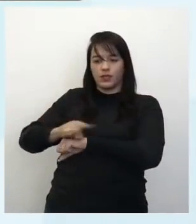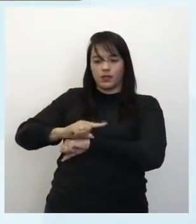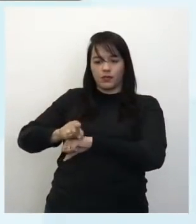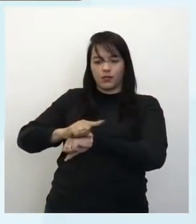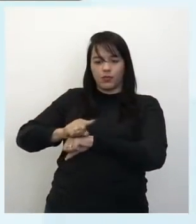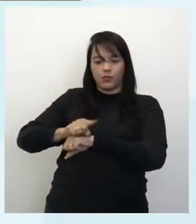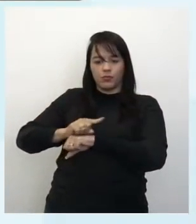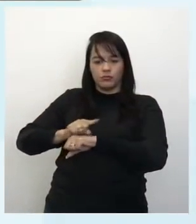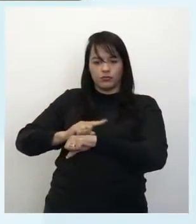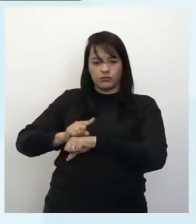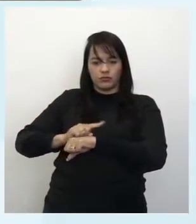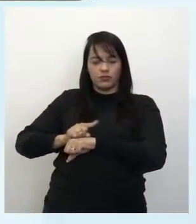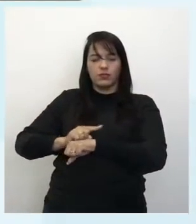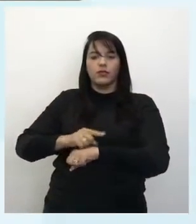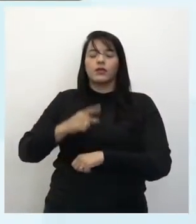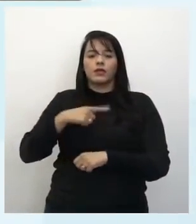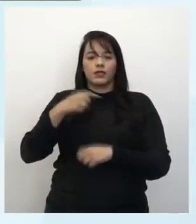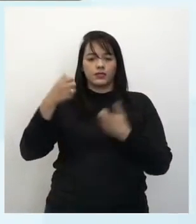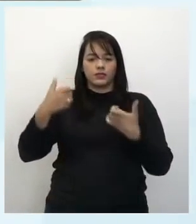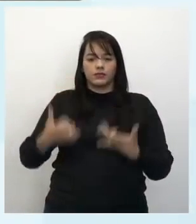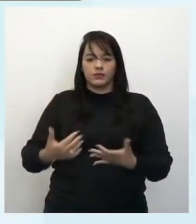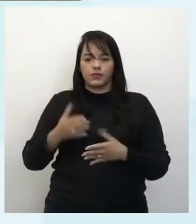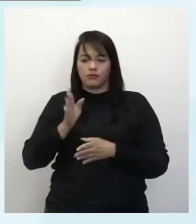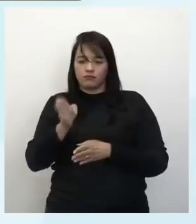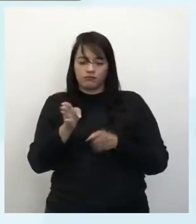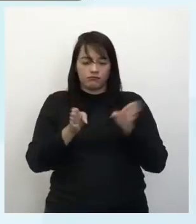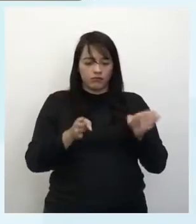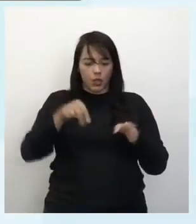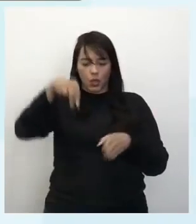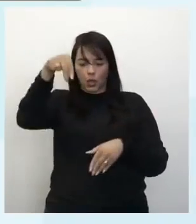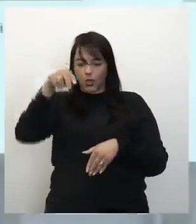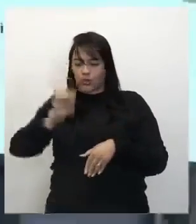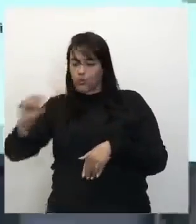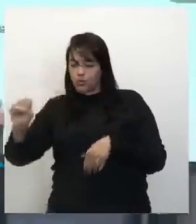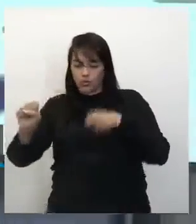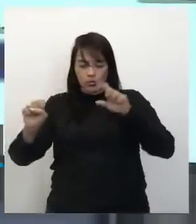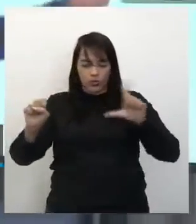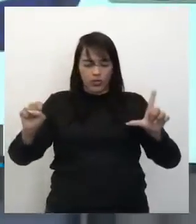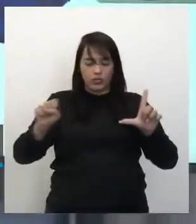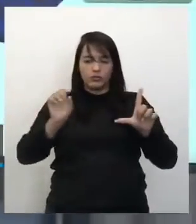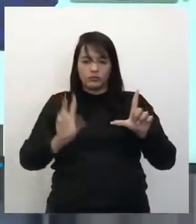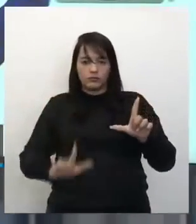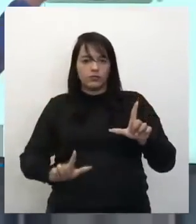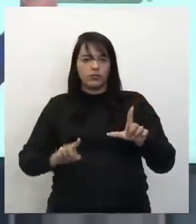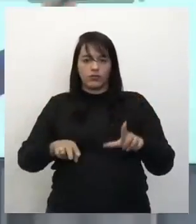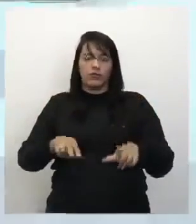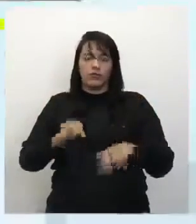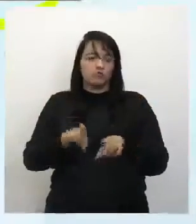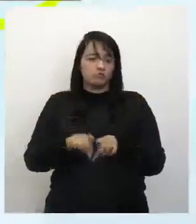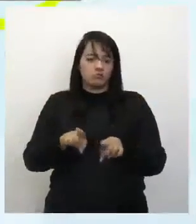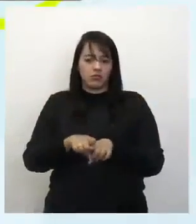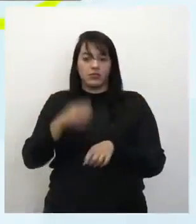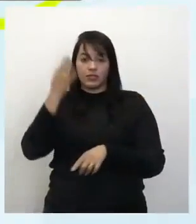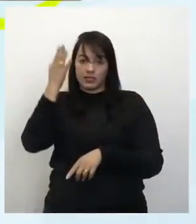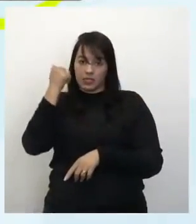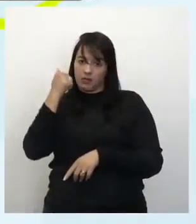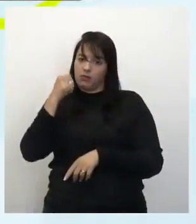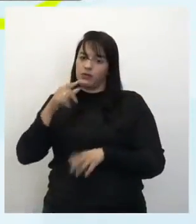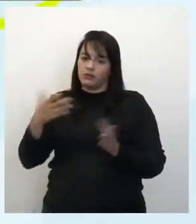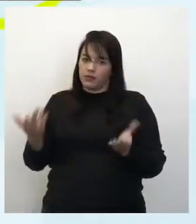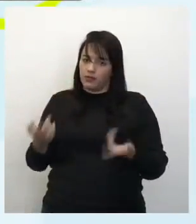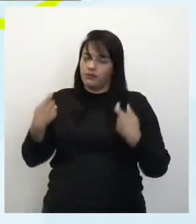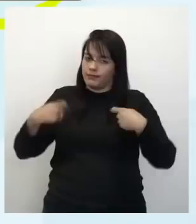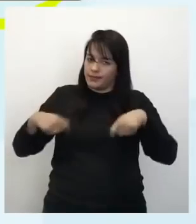no compass, né? Que você tem os pontos aqui. É legalzinho saber também, né? Saber ler a bússola, né? Se você estiver